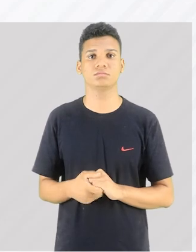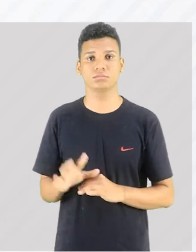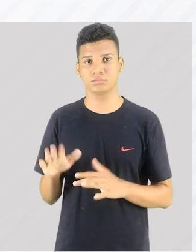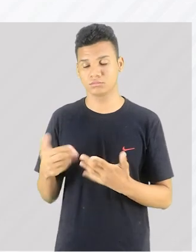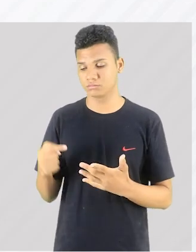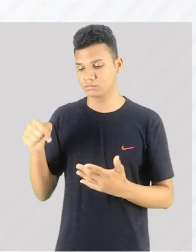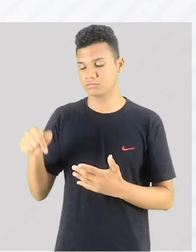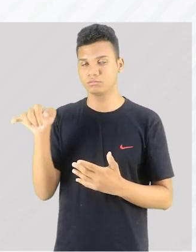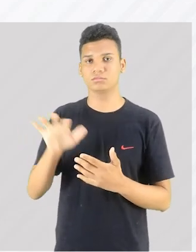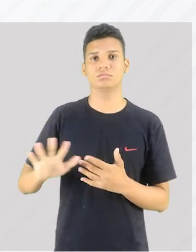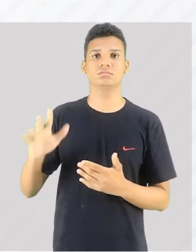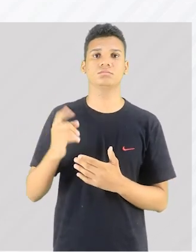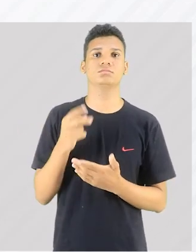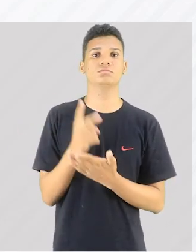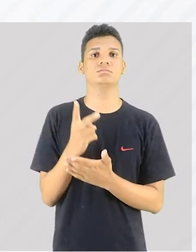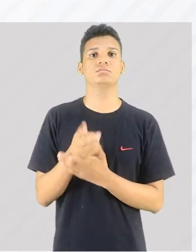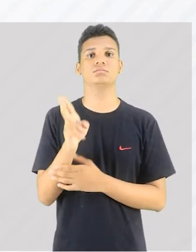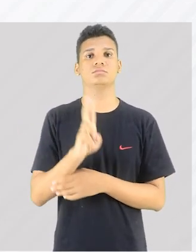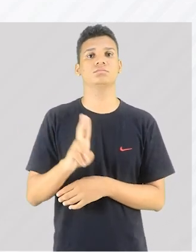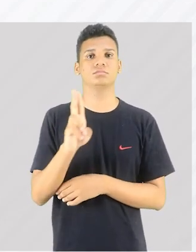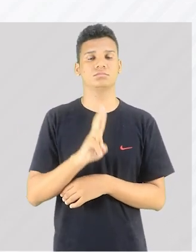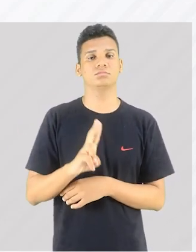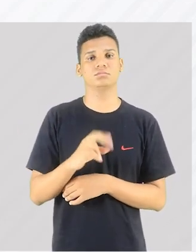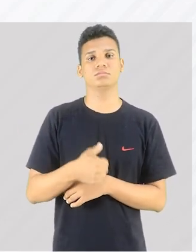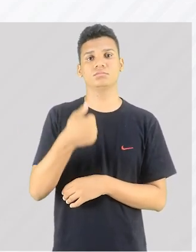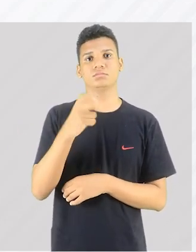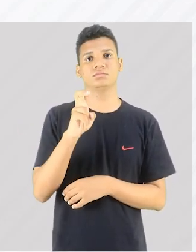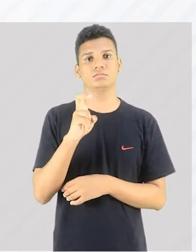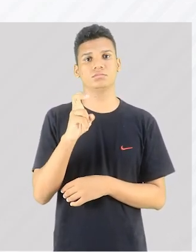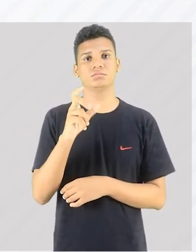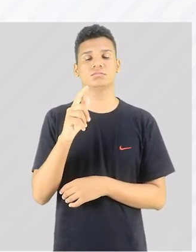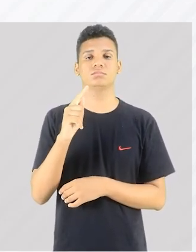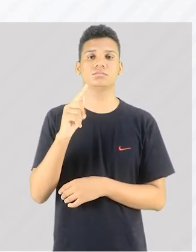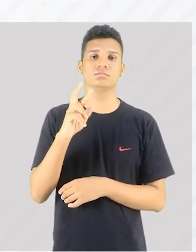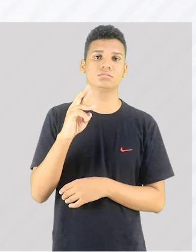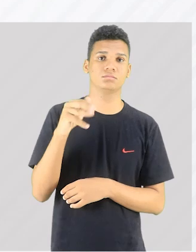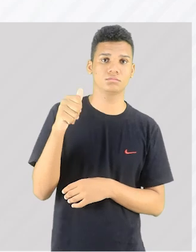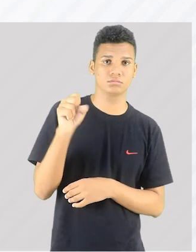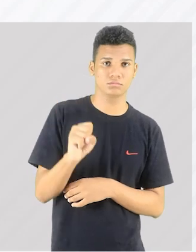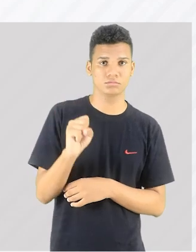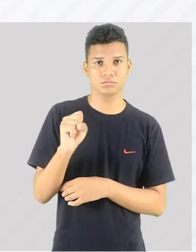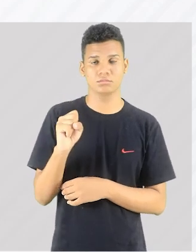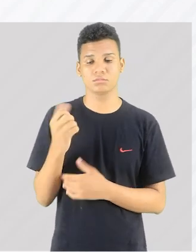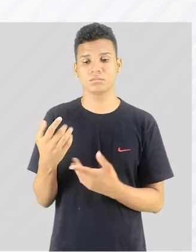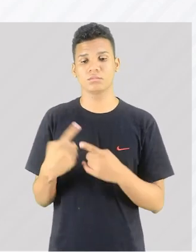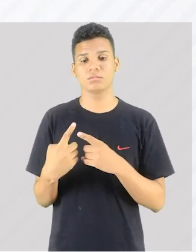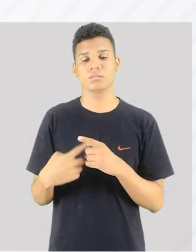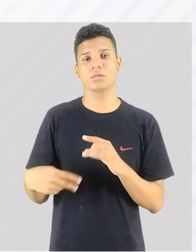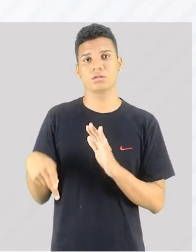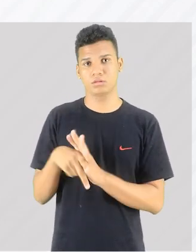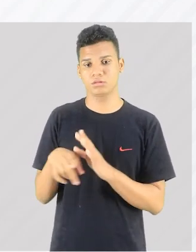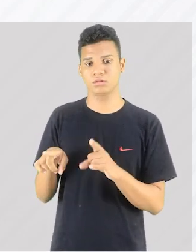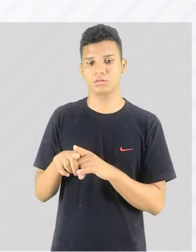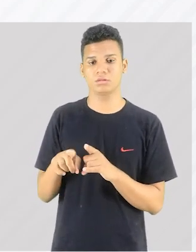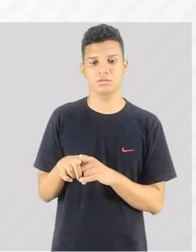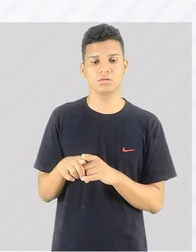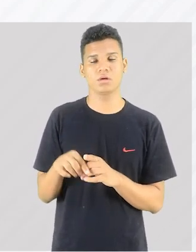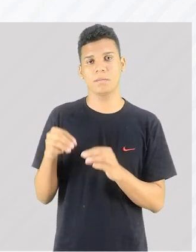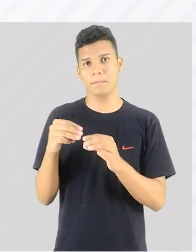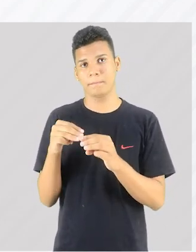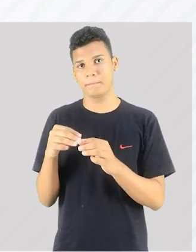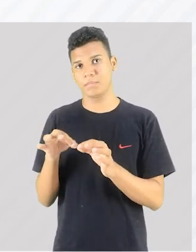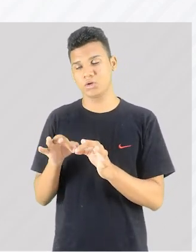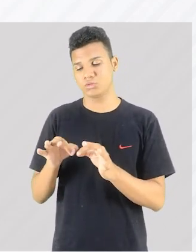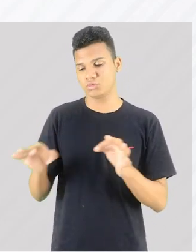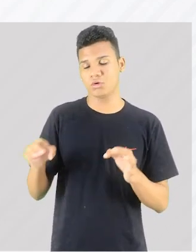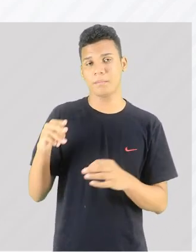Jardim serão usados 15 Kg terra para cada met qu